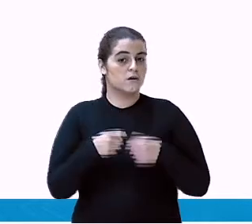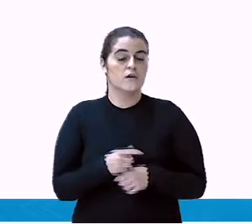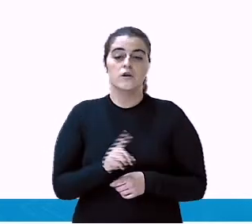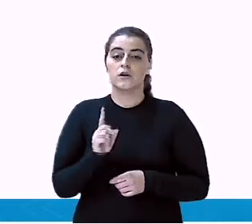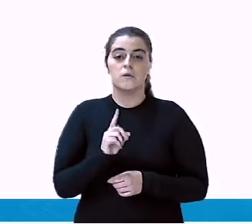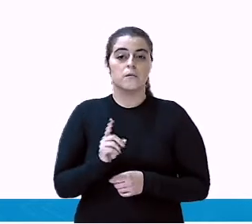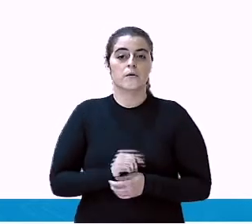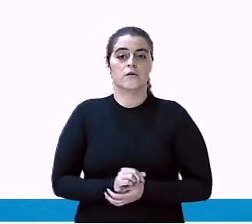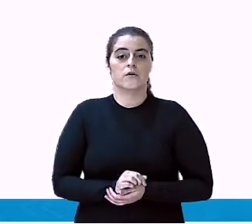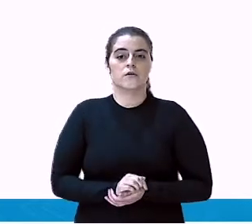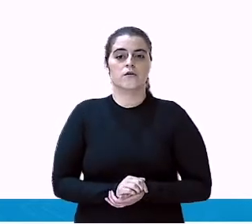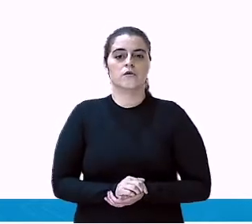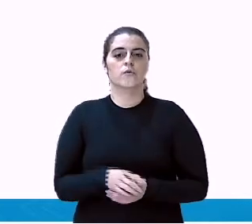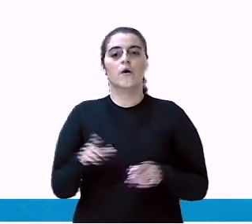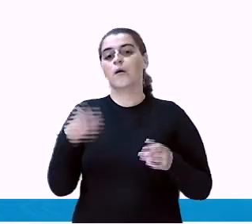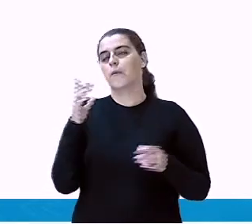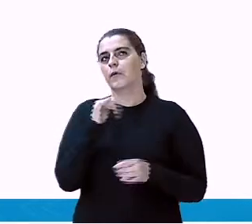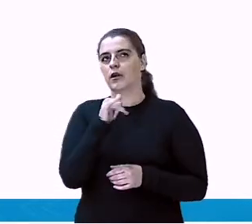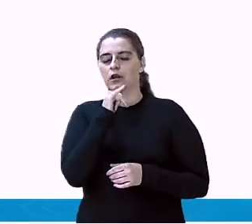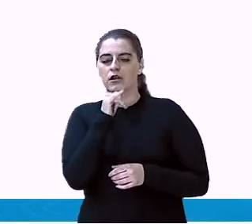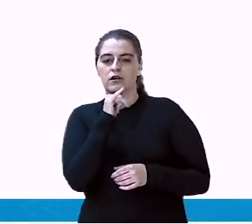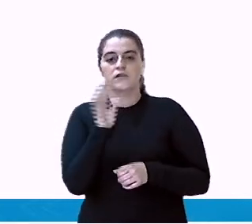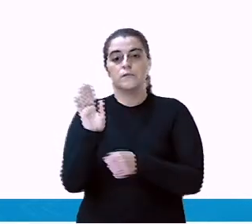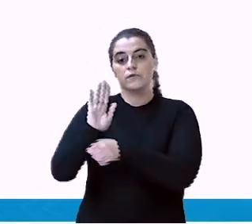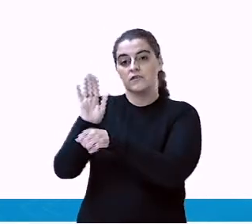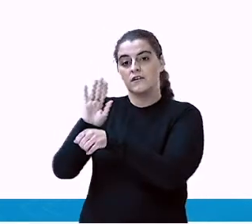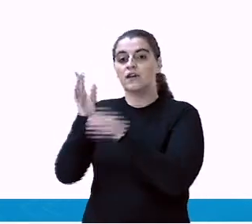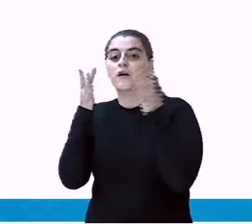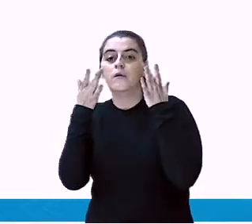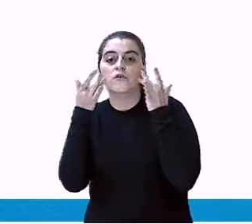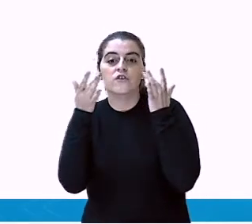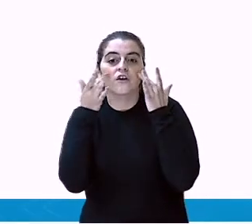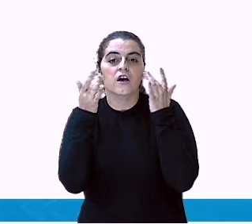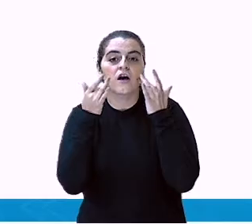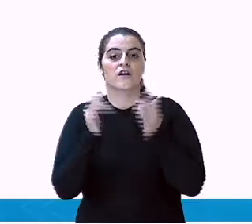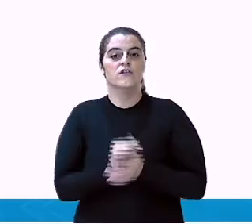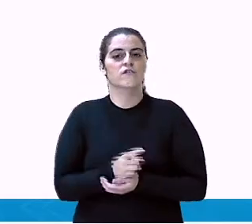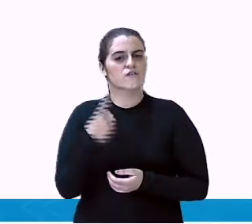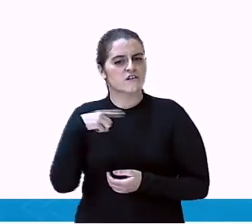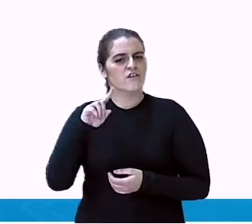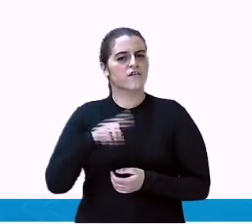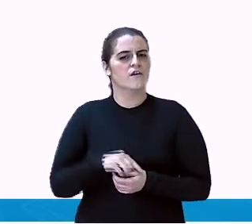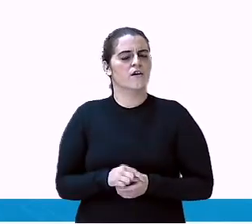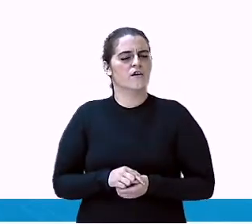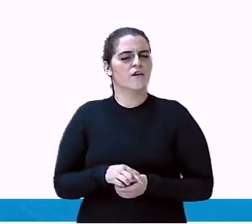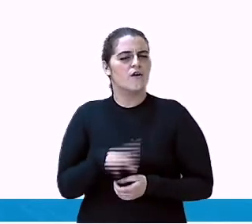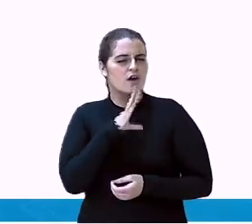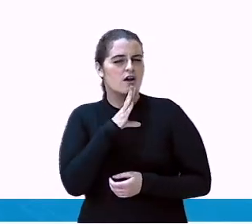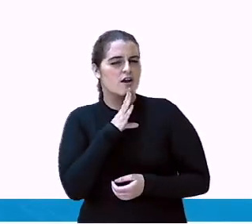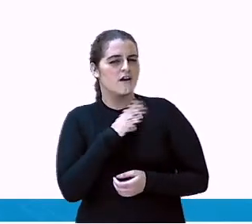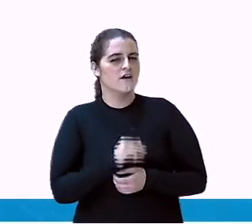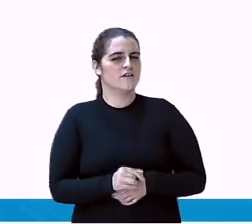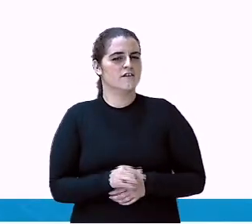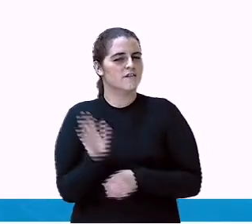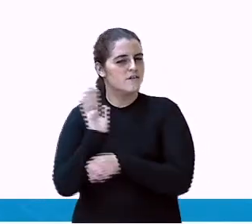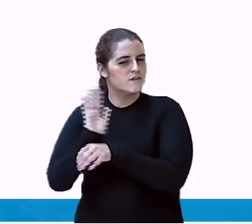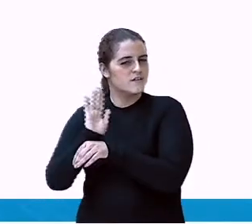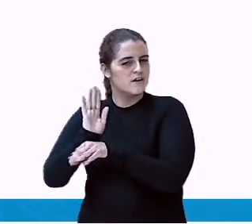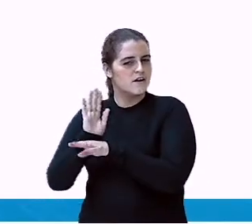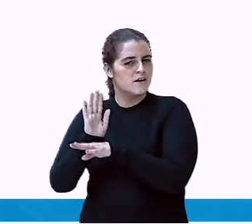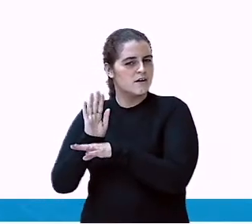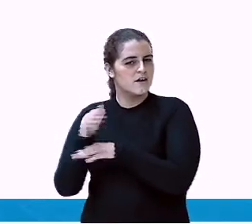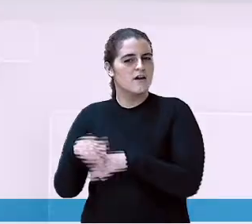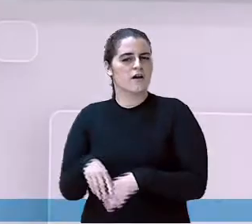por exemplo, o cinema, o teatro. Você já foi? Já teve oportunidade de ir no cinema?